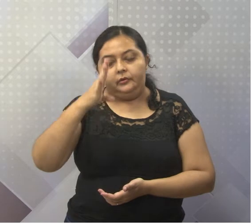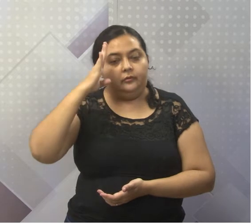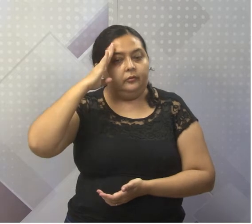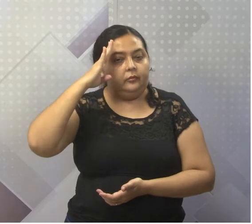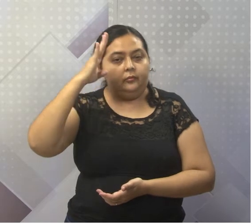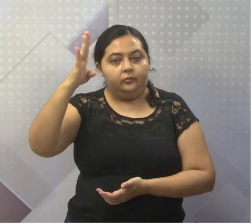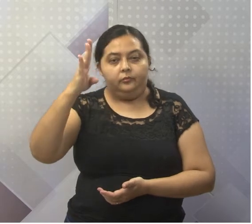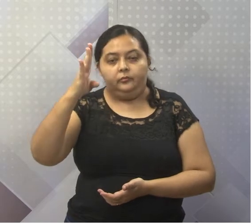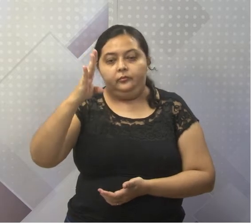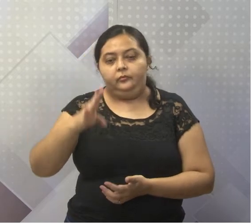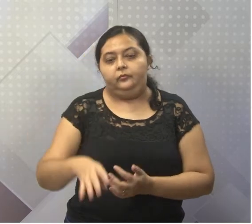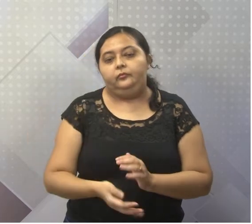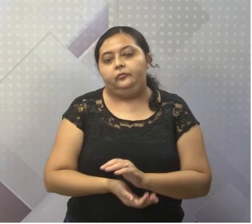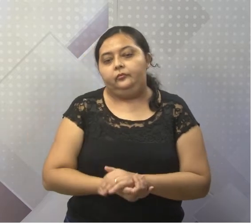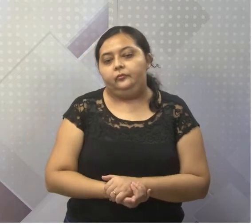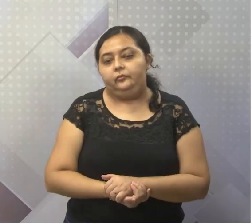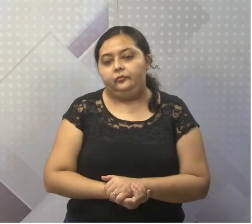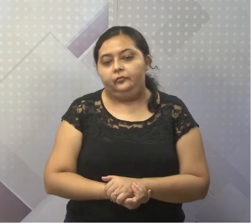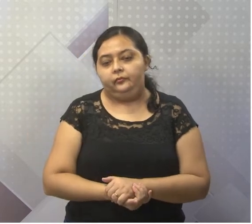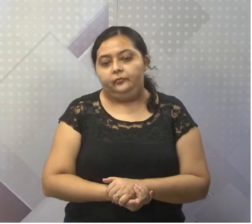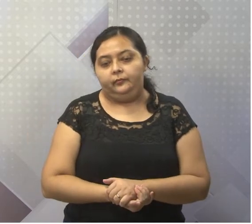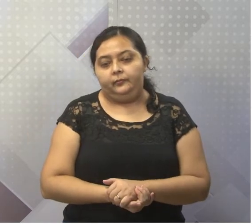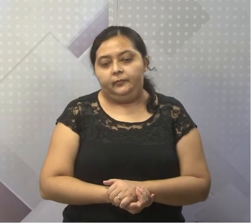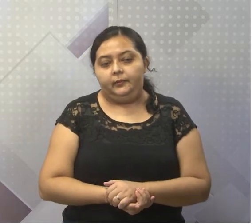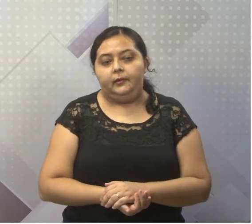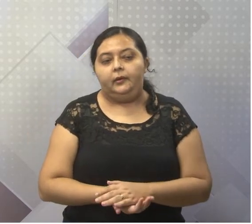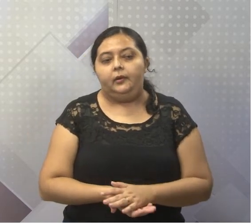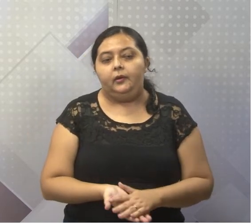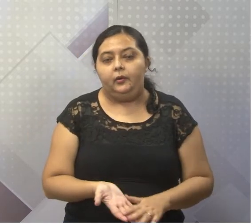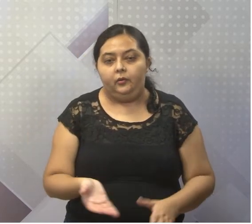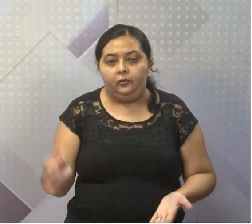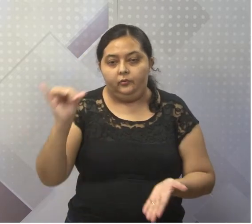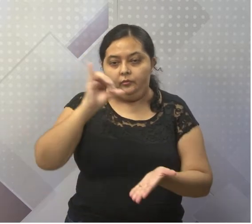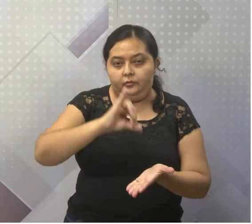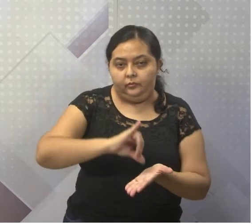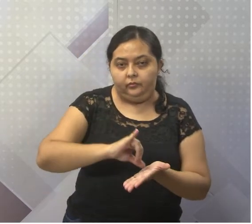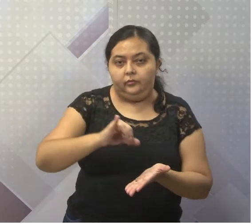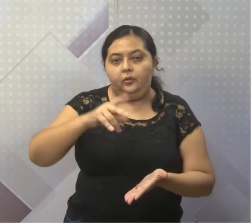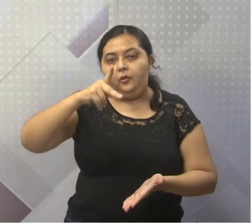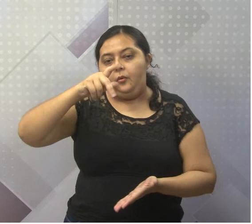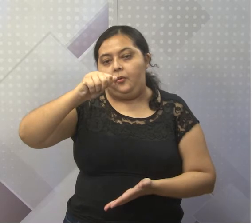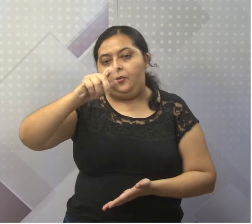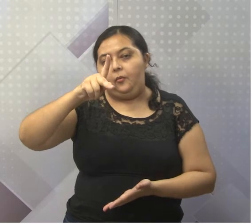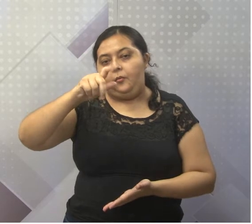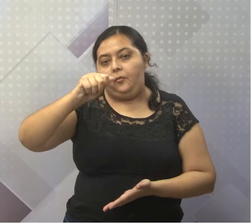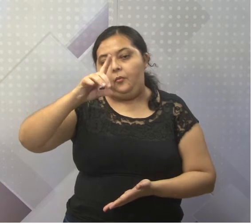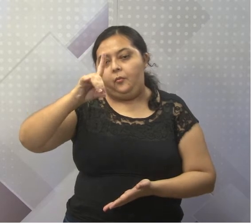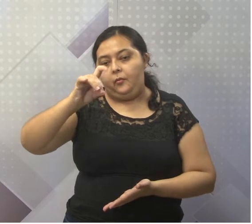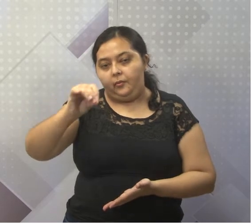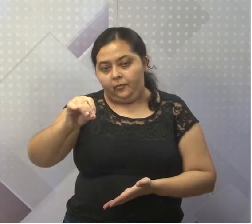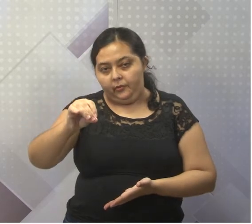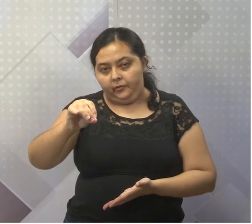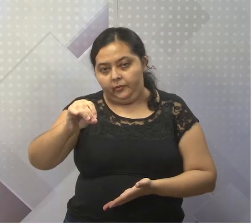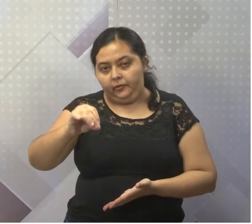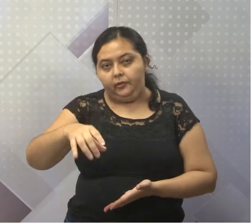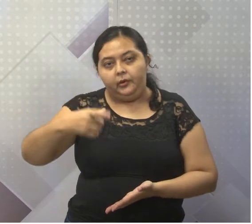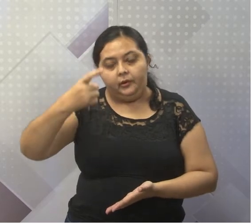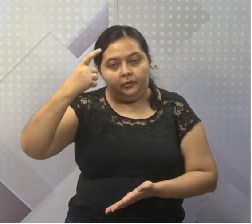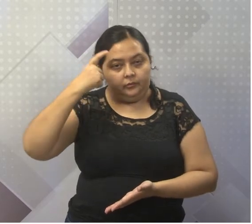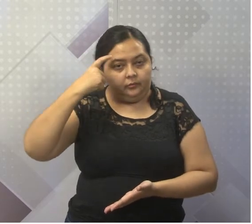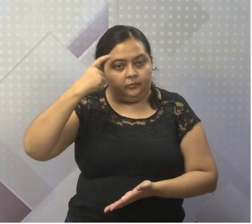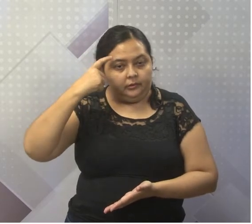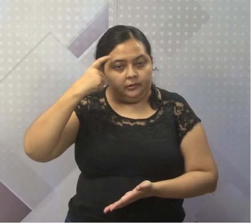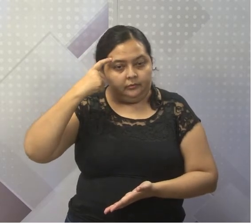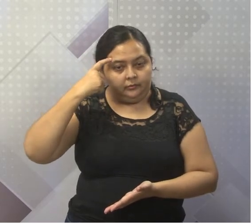ao mesmo tempo como sede do papado e plataforma de suas pretensões imperialistas